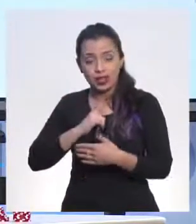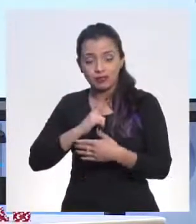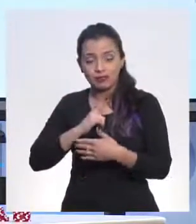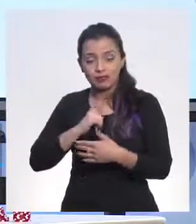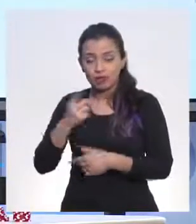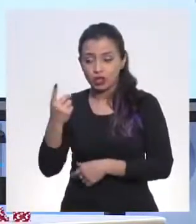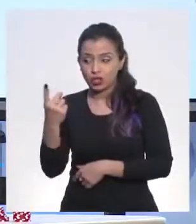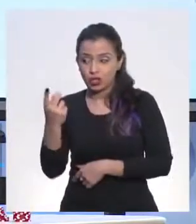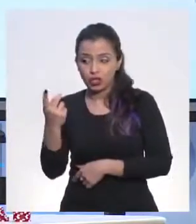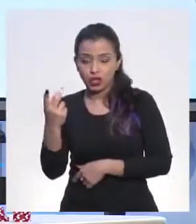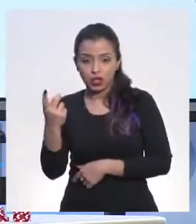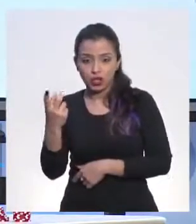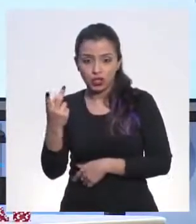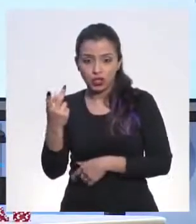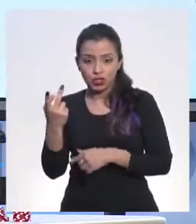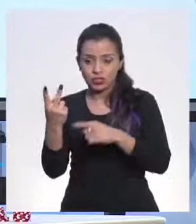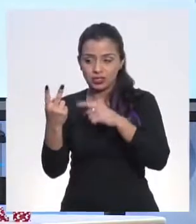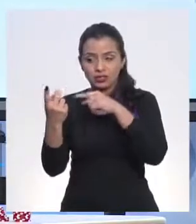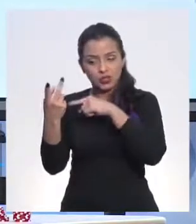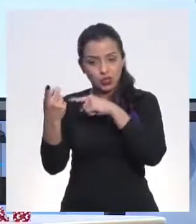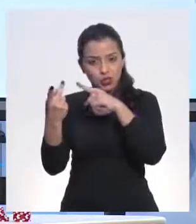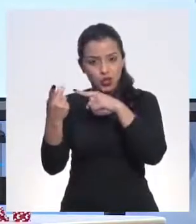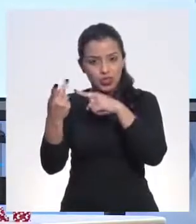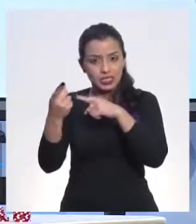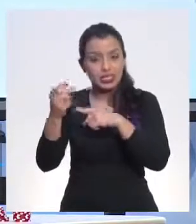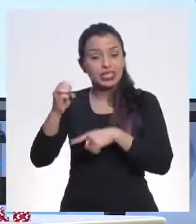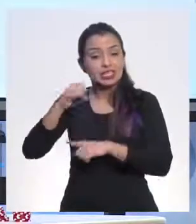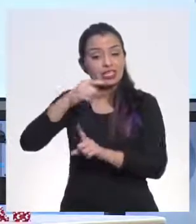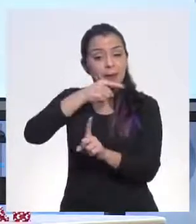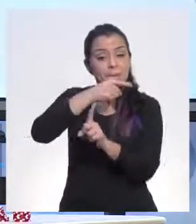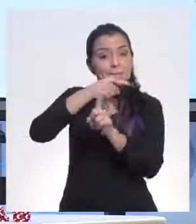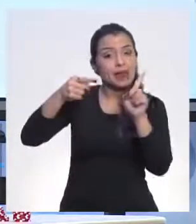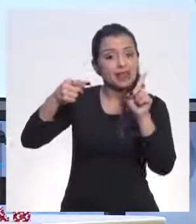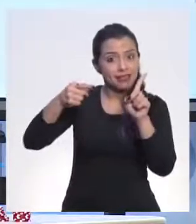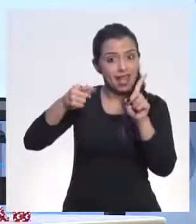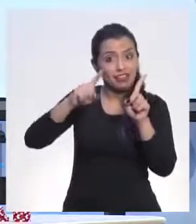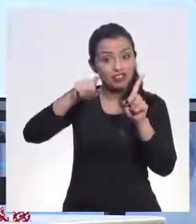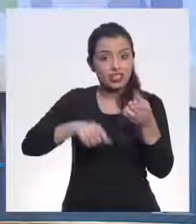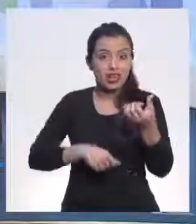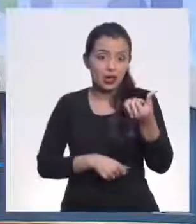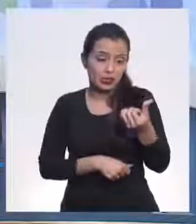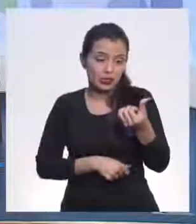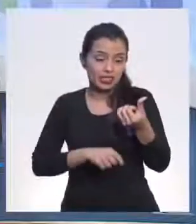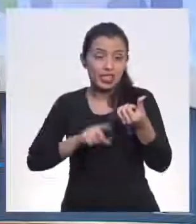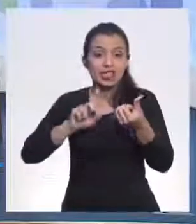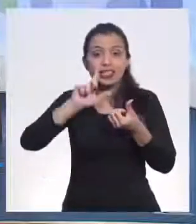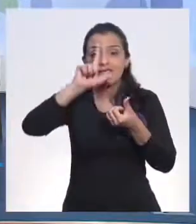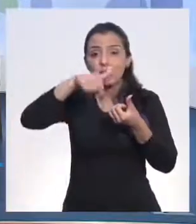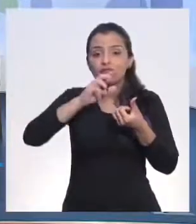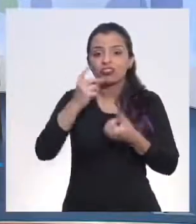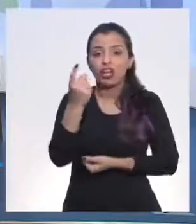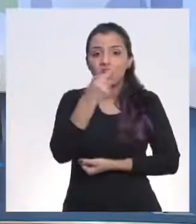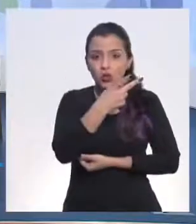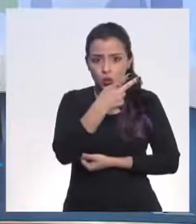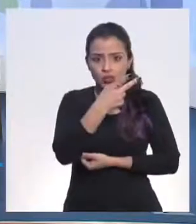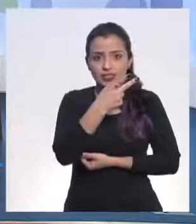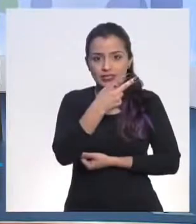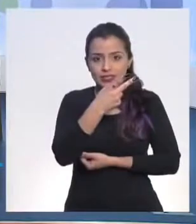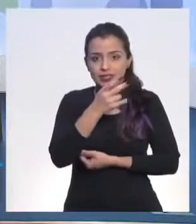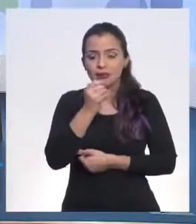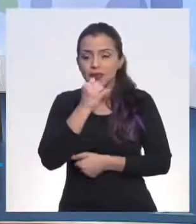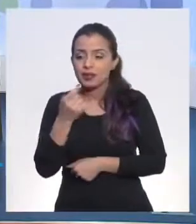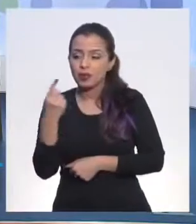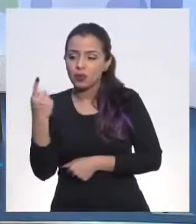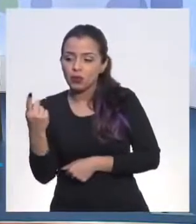já pula direto para ele. Boa, pode ser. É uma verdade. 1, Nesse 2, caso 3, 4, 6,